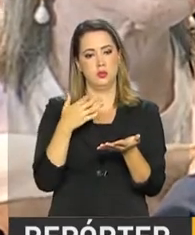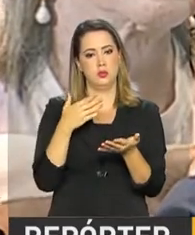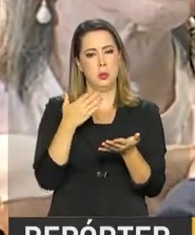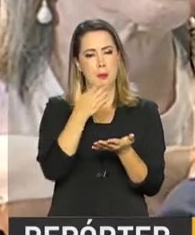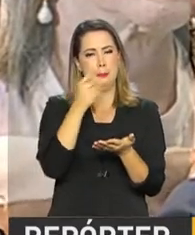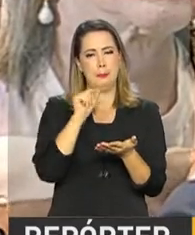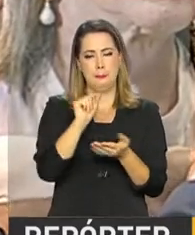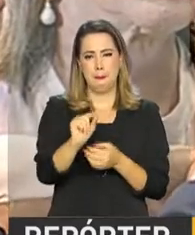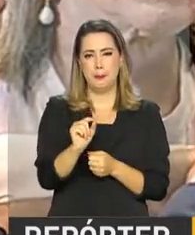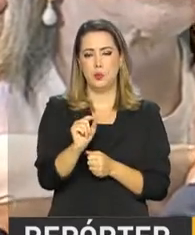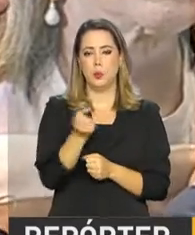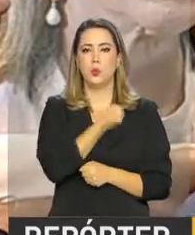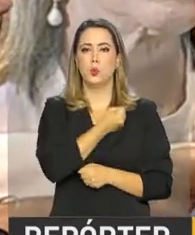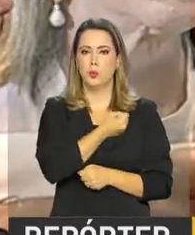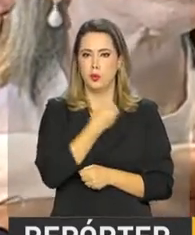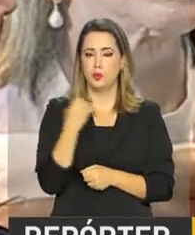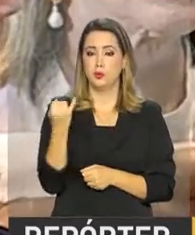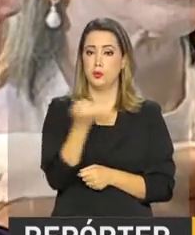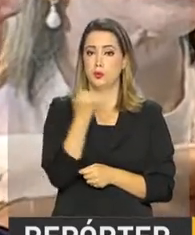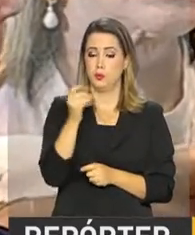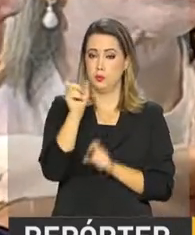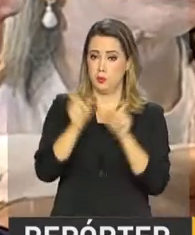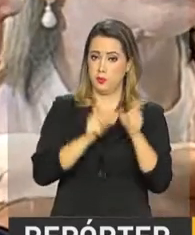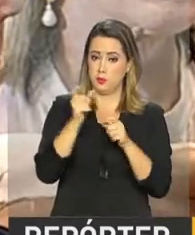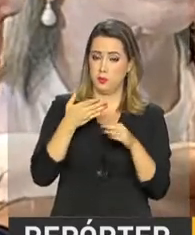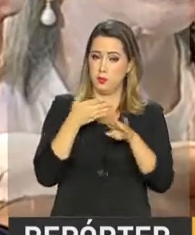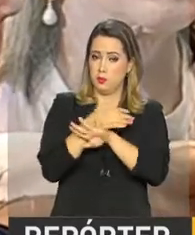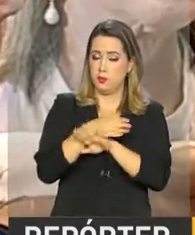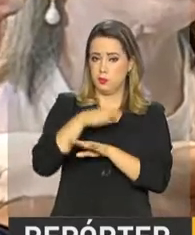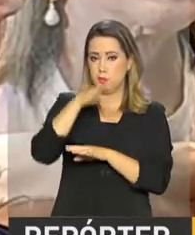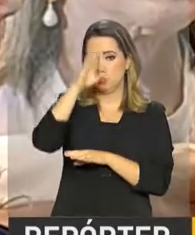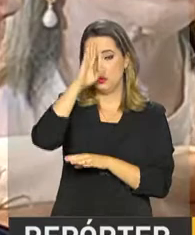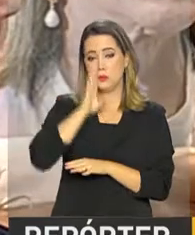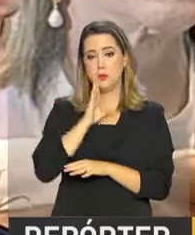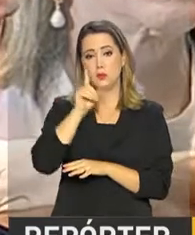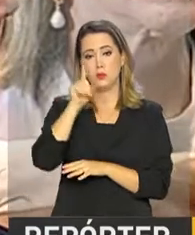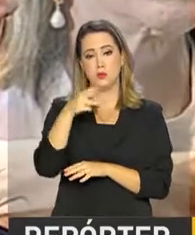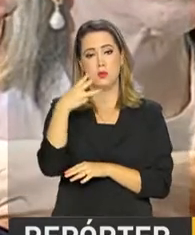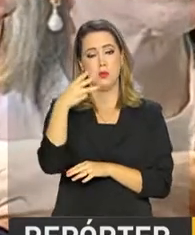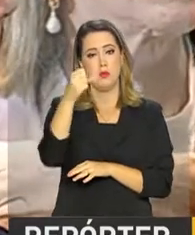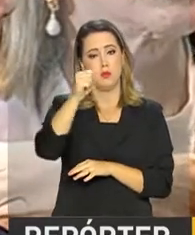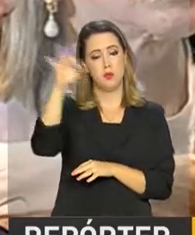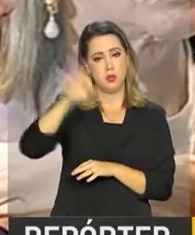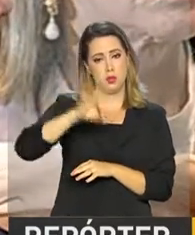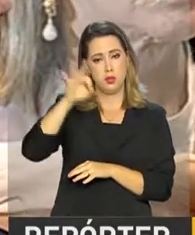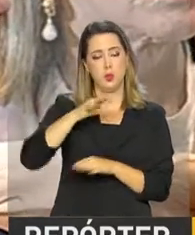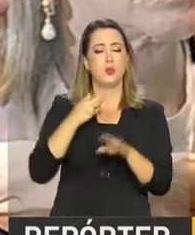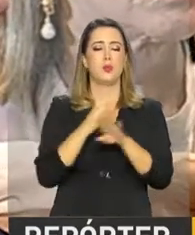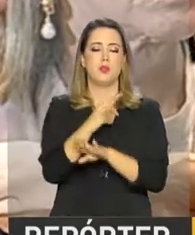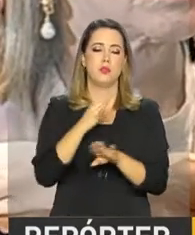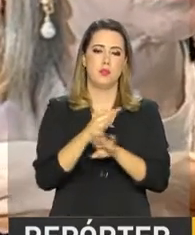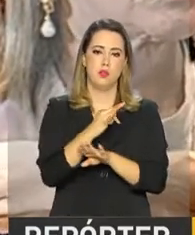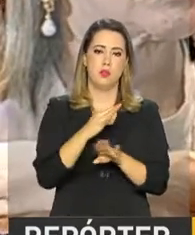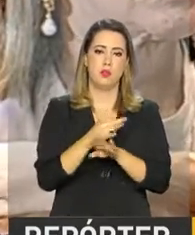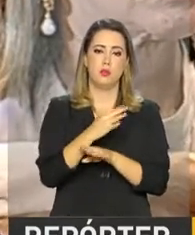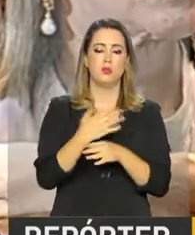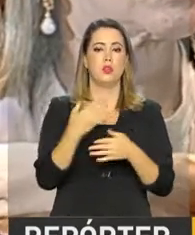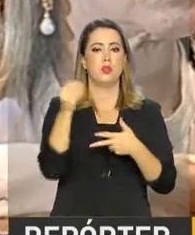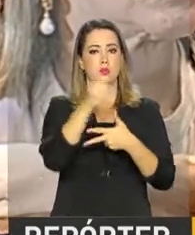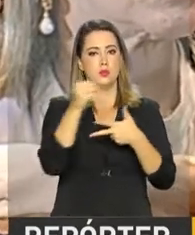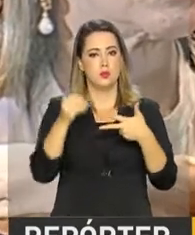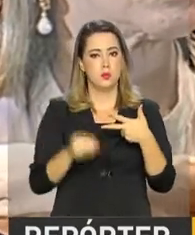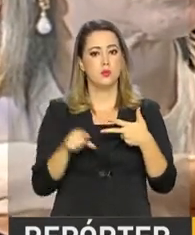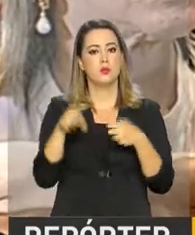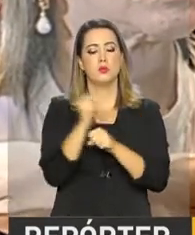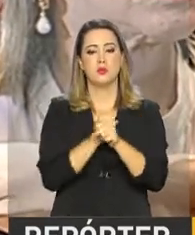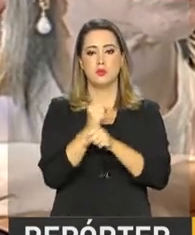parcela relativa aos que tiveram acesso à gratuidade, 38% não compareceram à aplicação do Enem